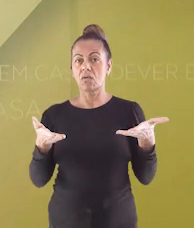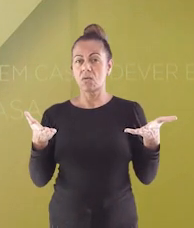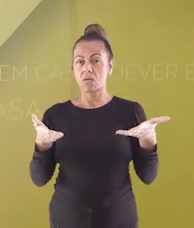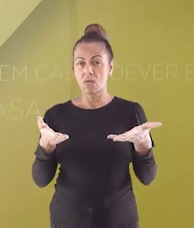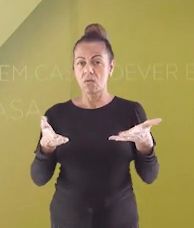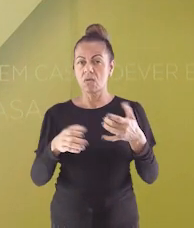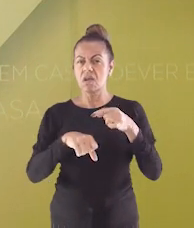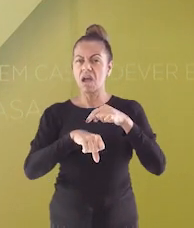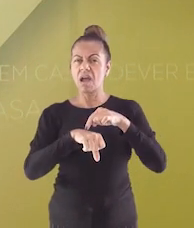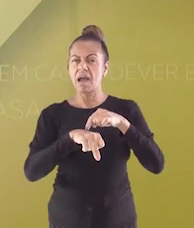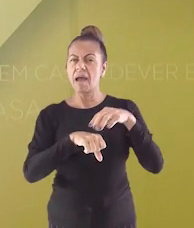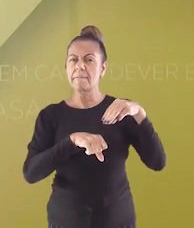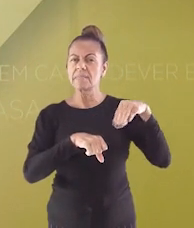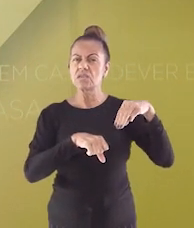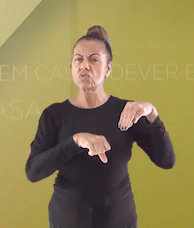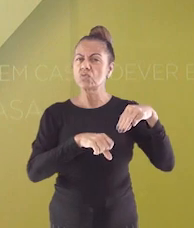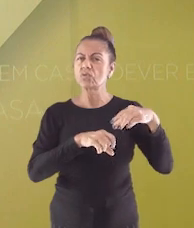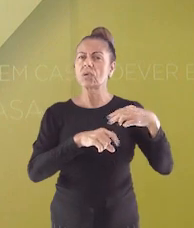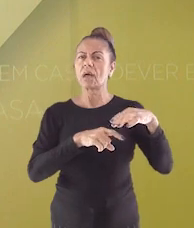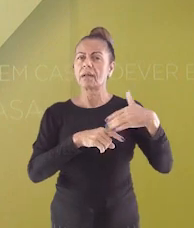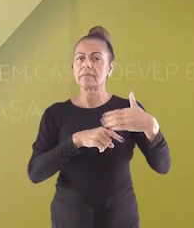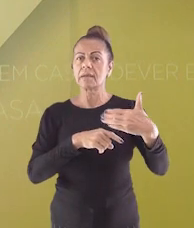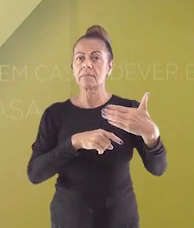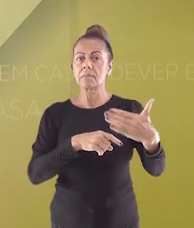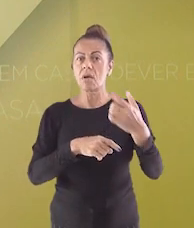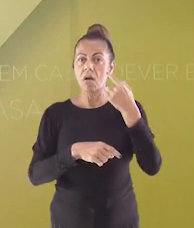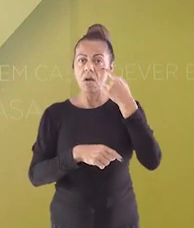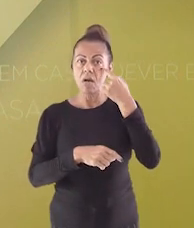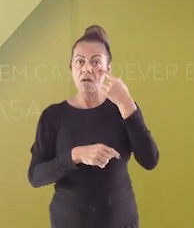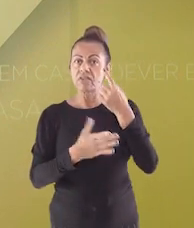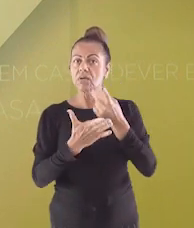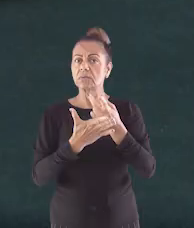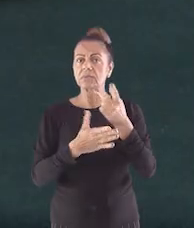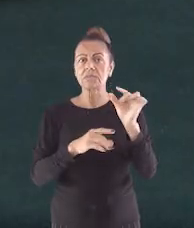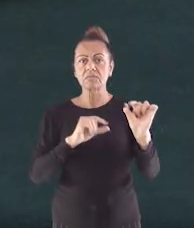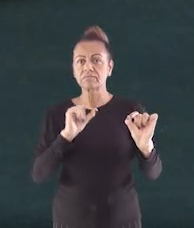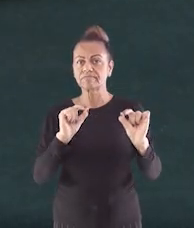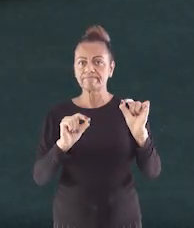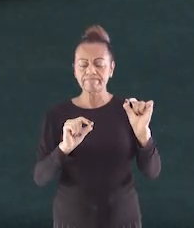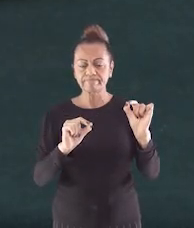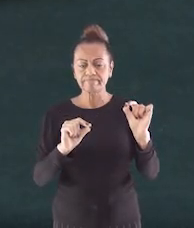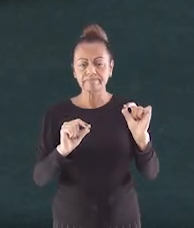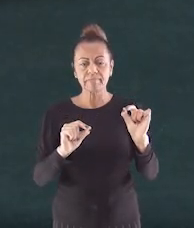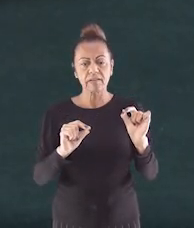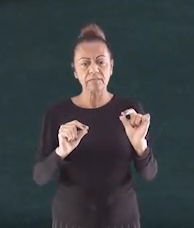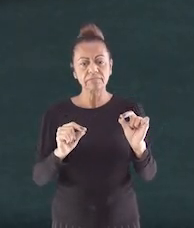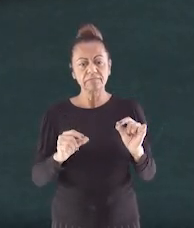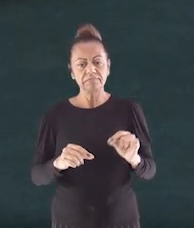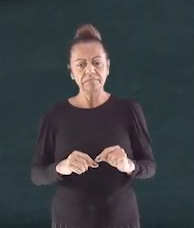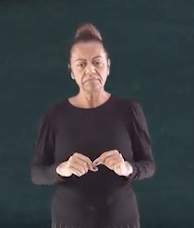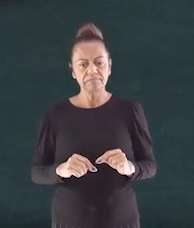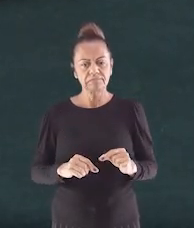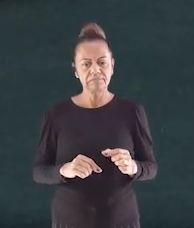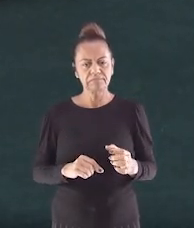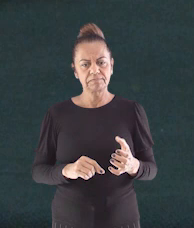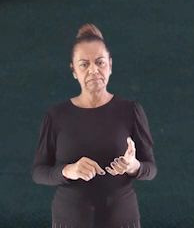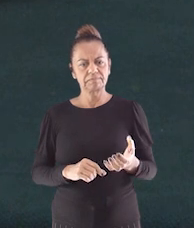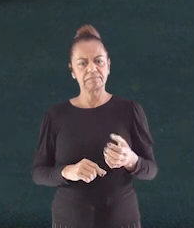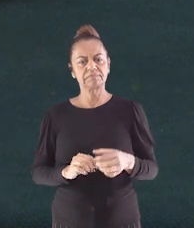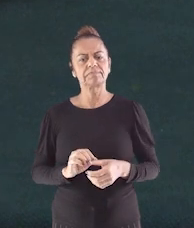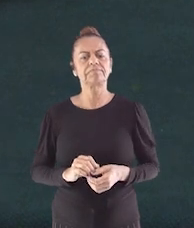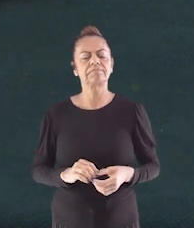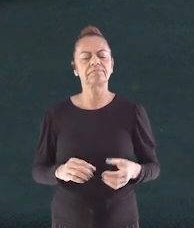Agora, depois que passaram alguns minutos, nós vamos ver o que aconteceu. Nesse lado, eu coloquei o